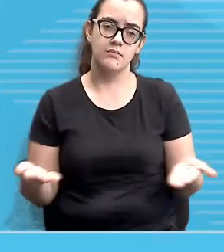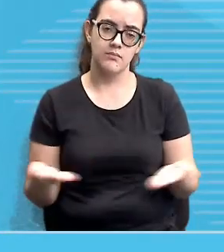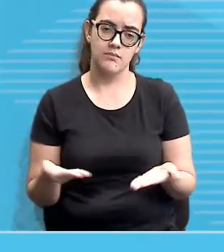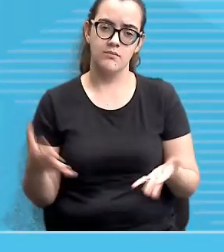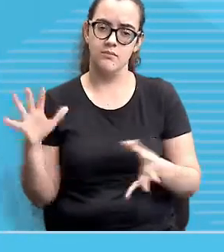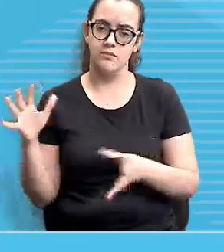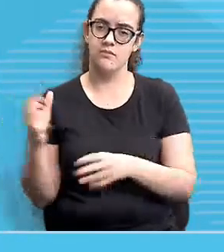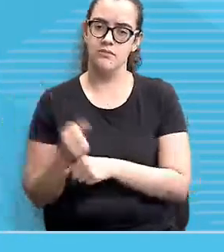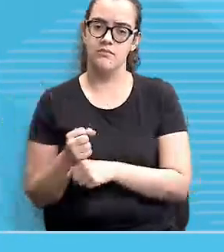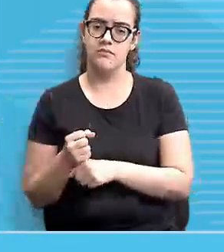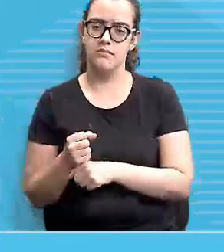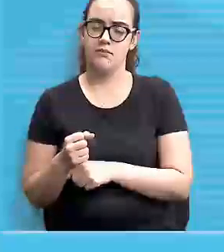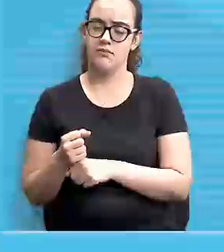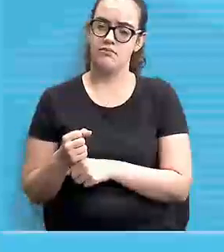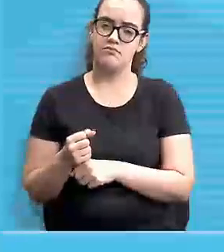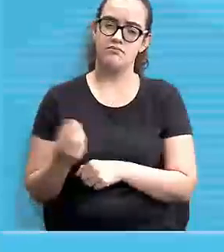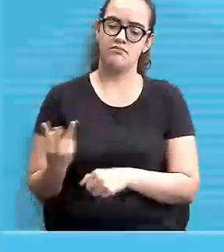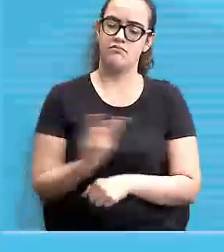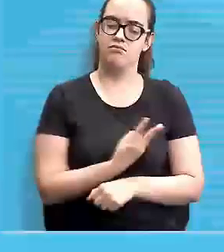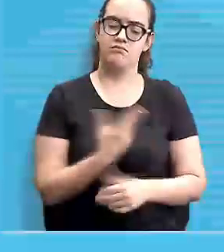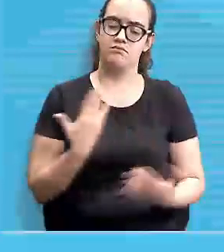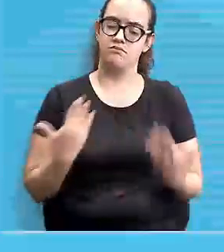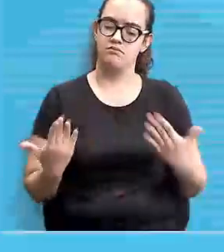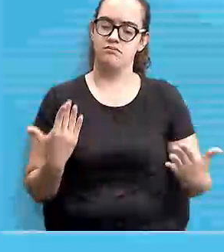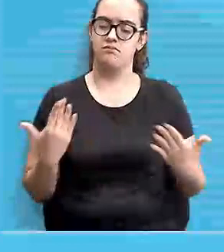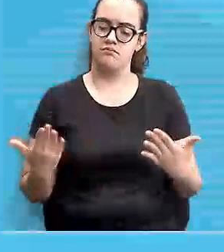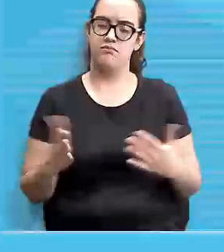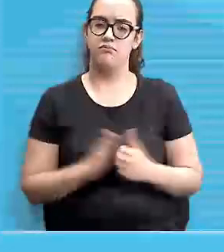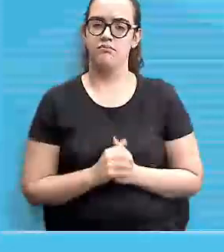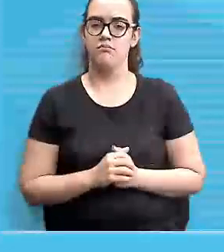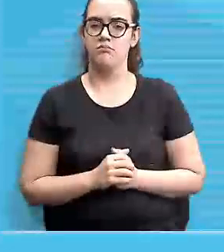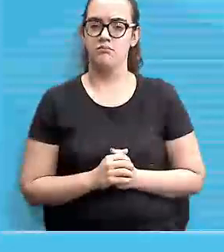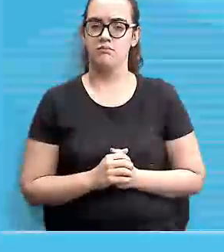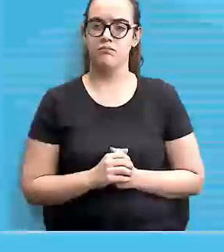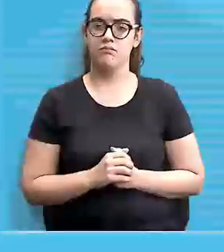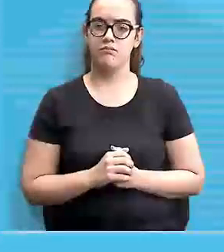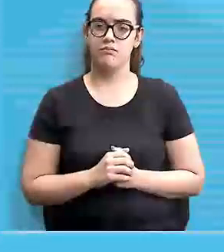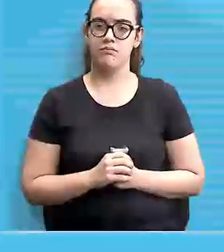é o quarto elemento a prata